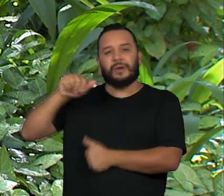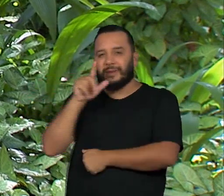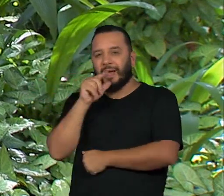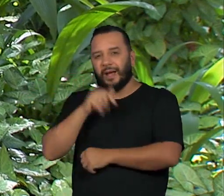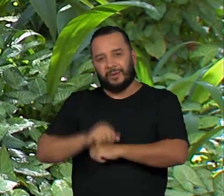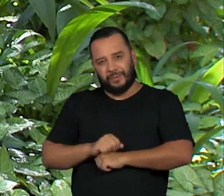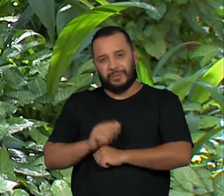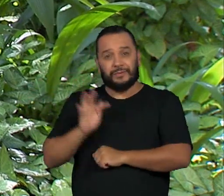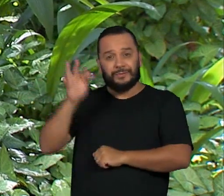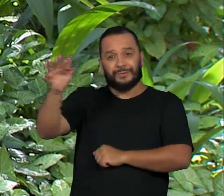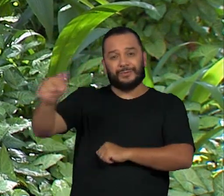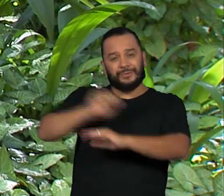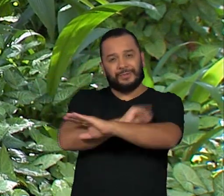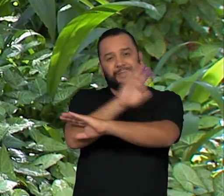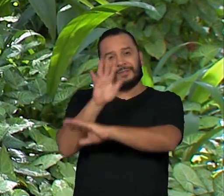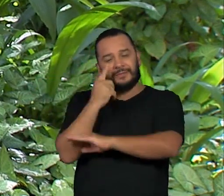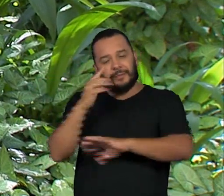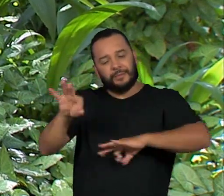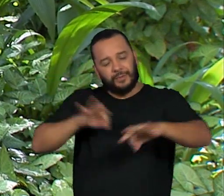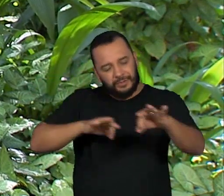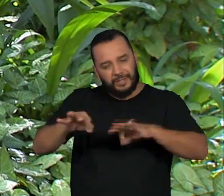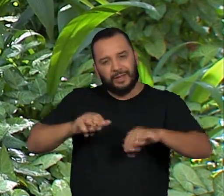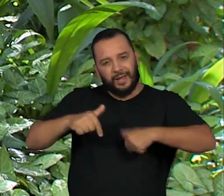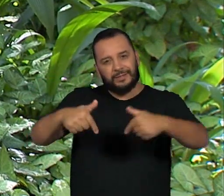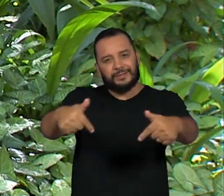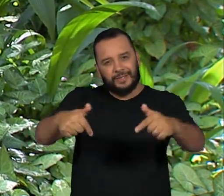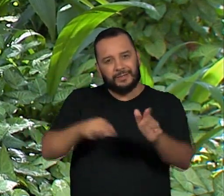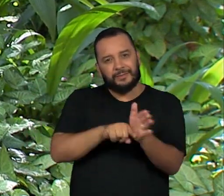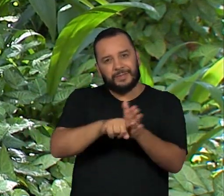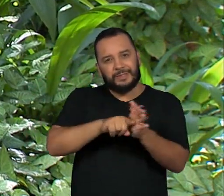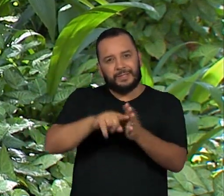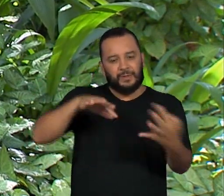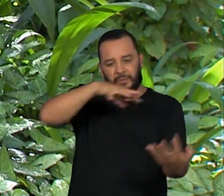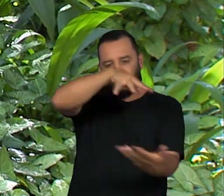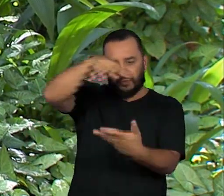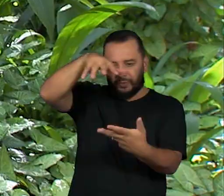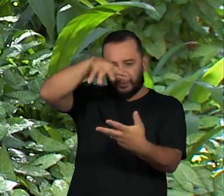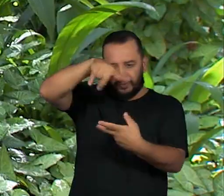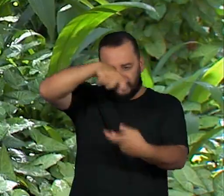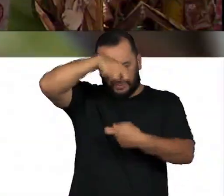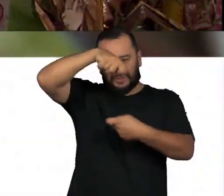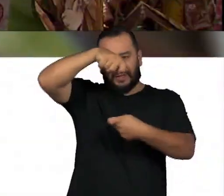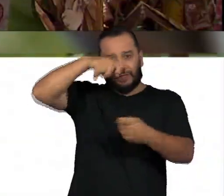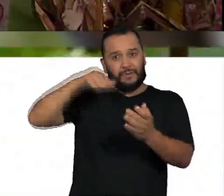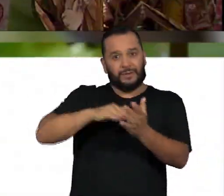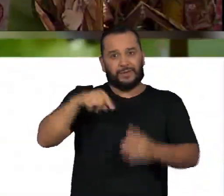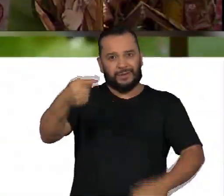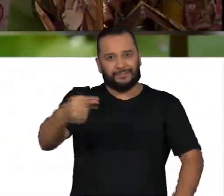projetos, ações e pesquisas por um planeta sustentável. Até lá!